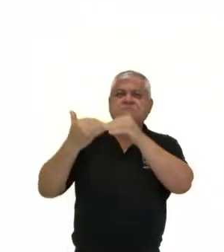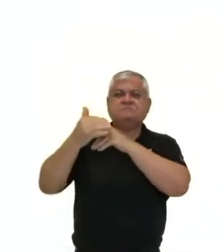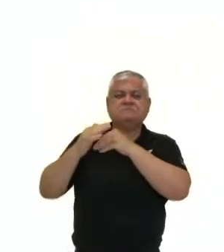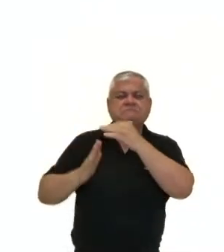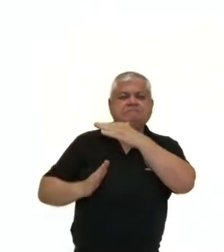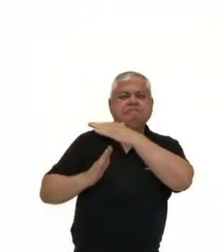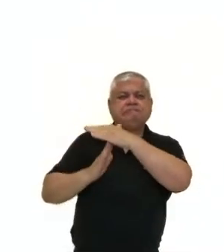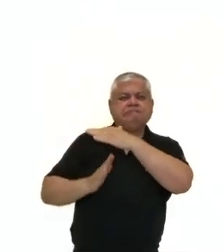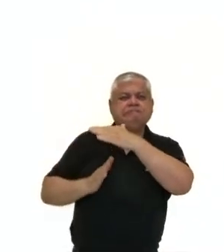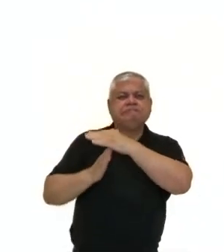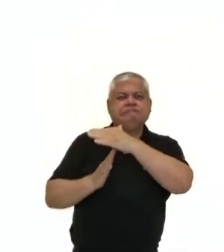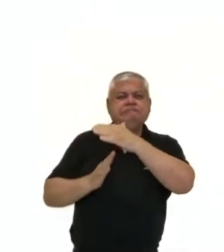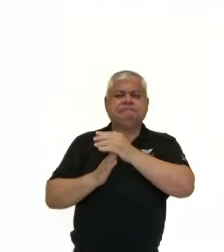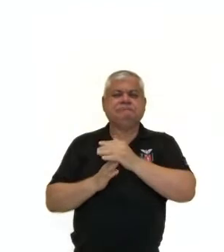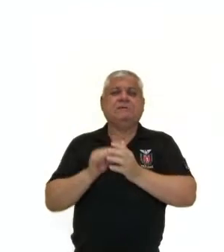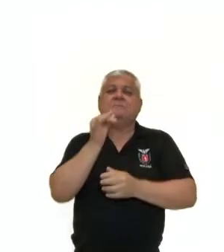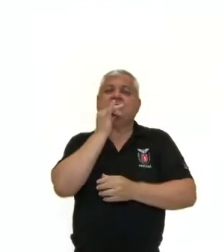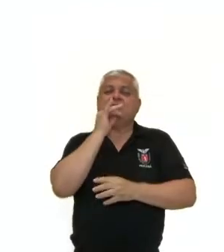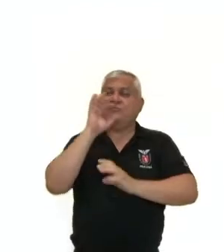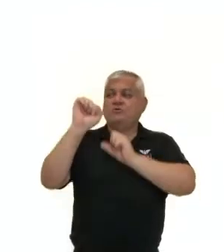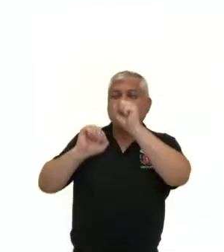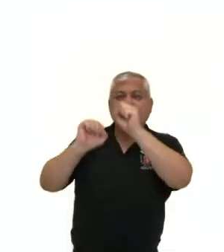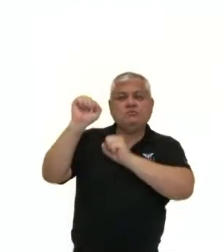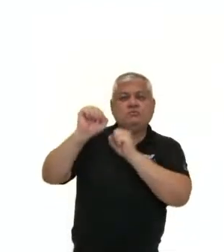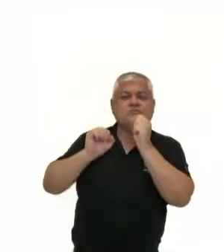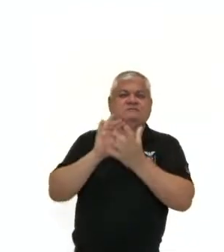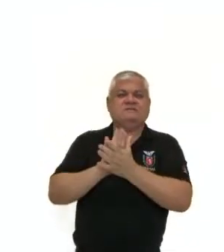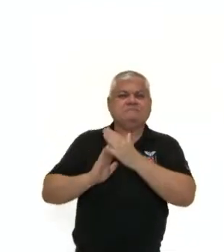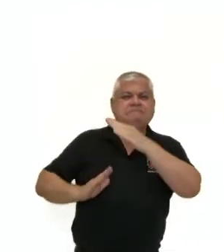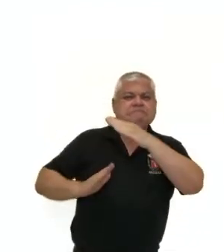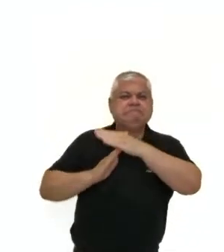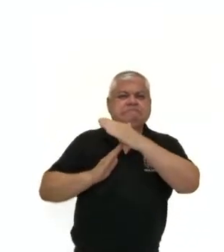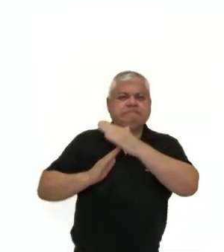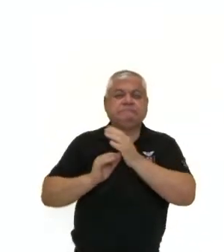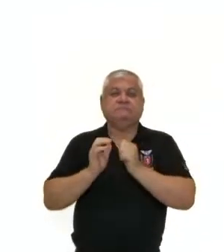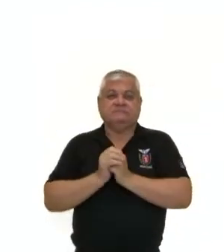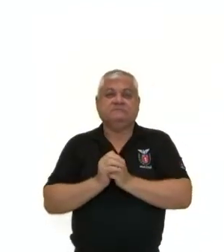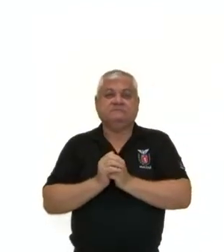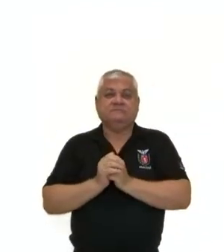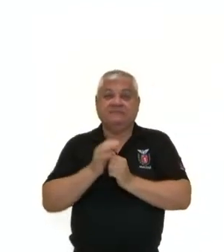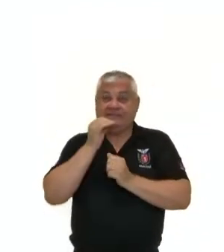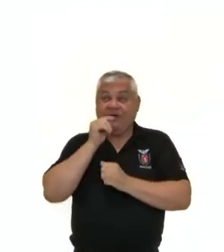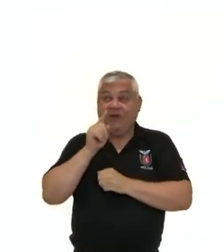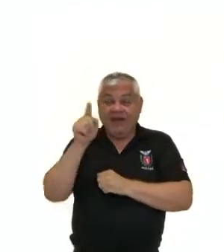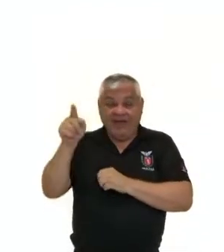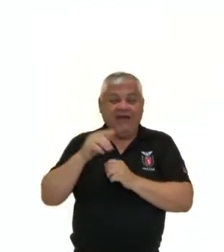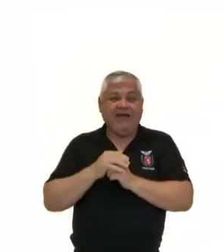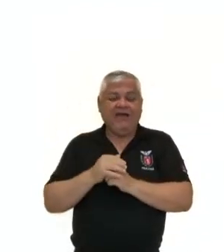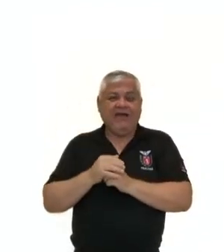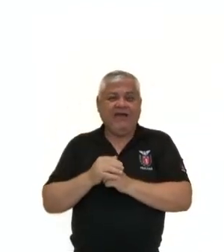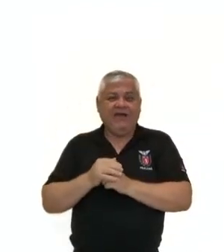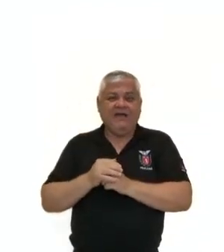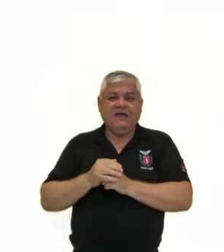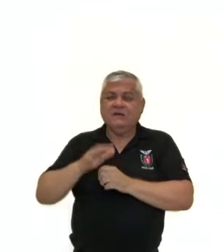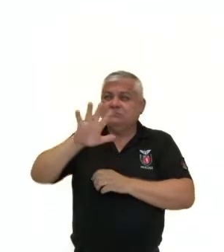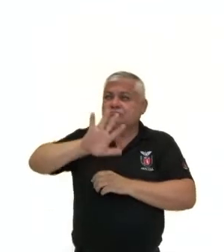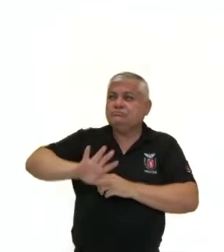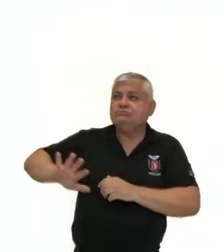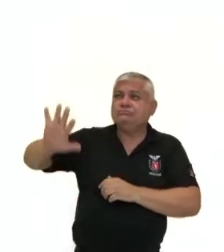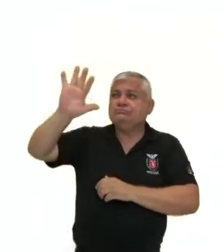produtivas como a Industrial dessa forma grande parte das Nações do Oriente Médio não é considerada